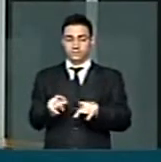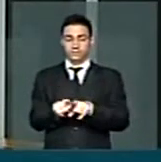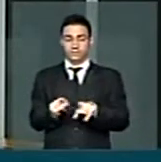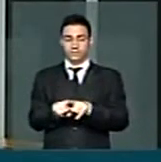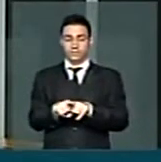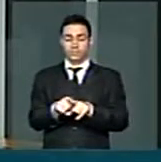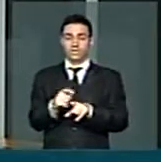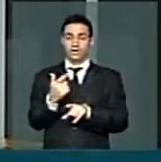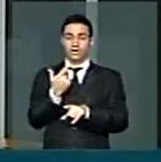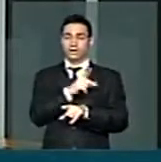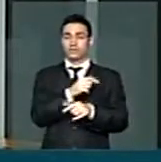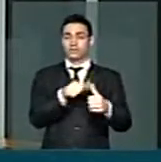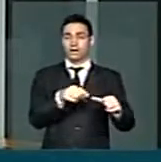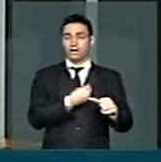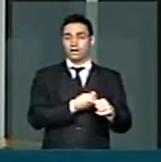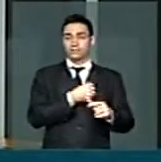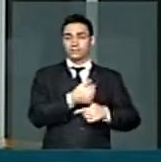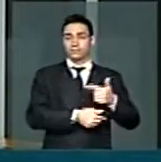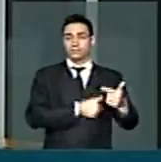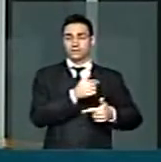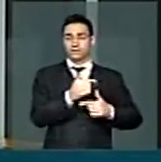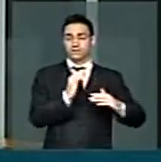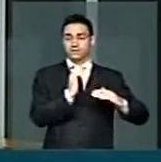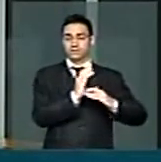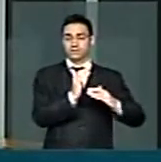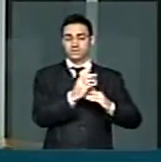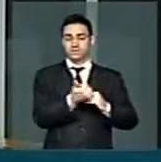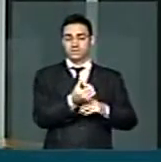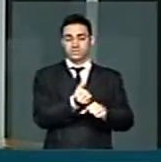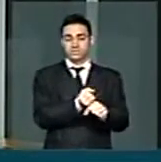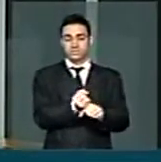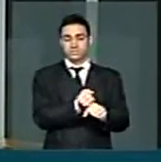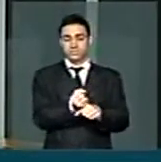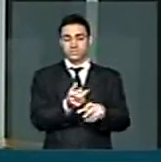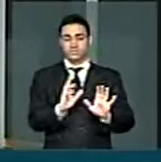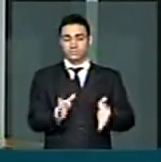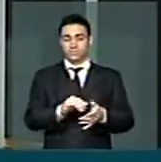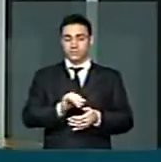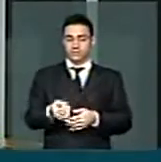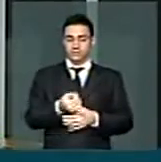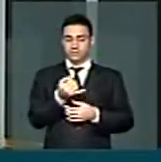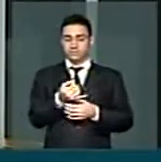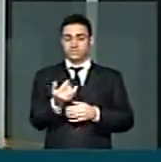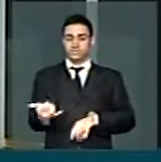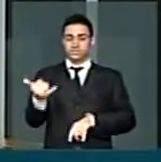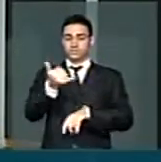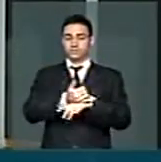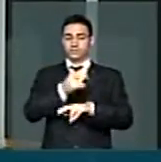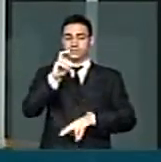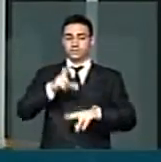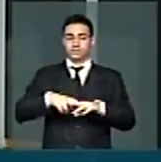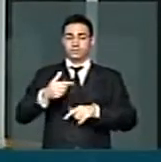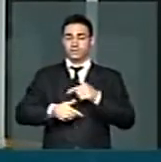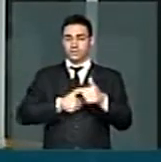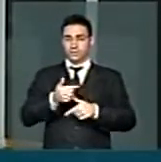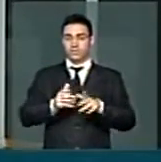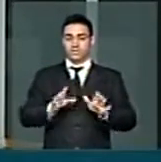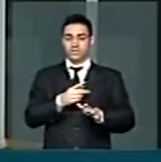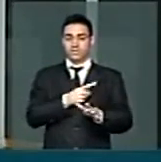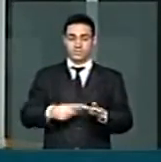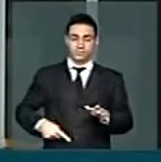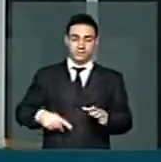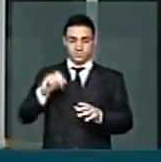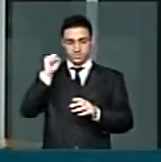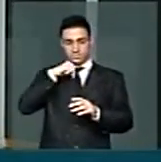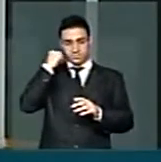ocupei durante 16 anos, tendo até a oportunidade de me alçar à chefia do Poder Legislativo brasileiro como presidente do Senado